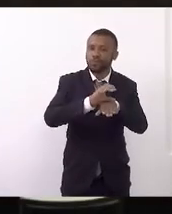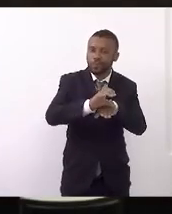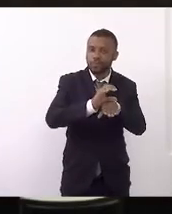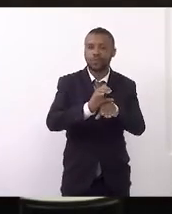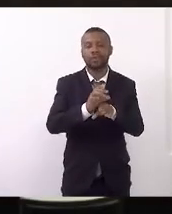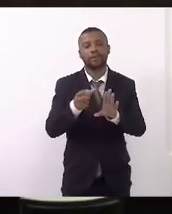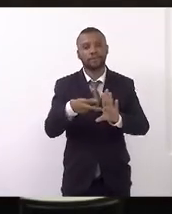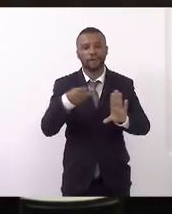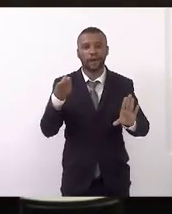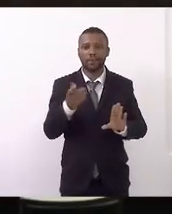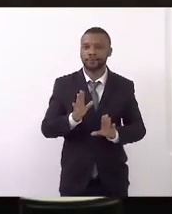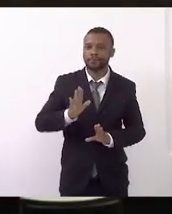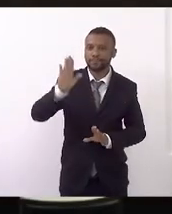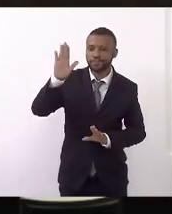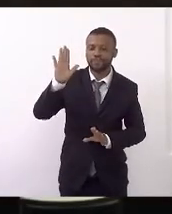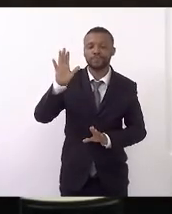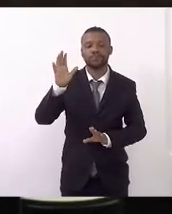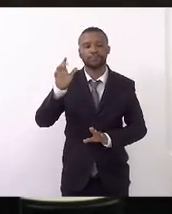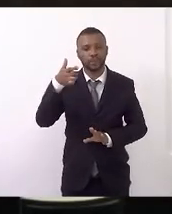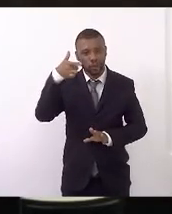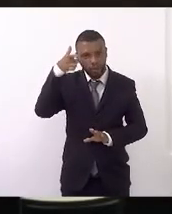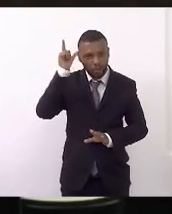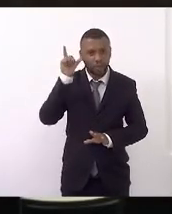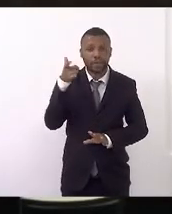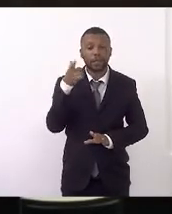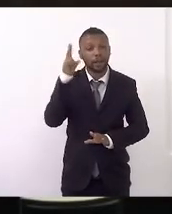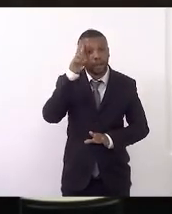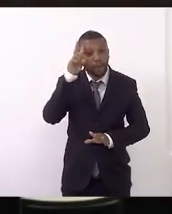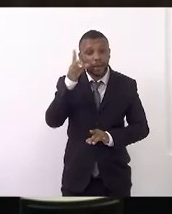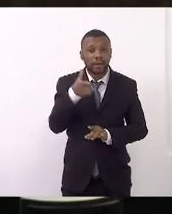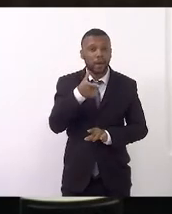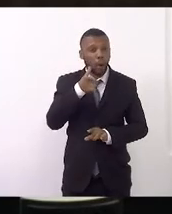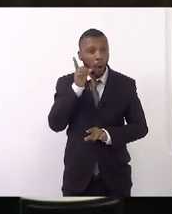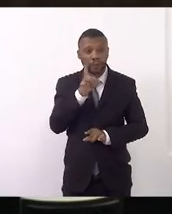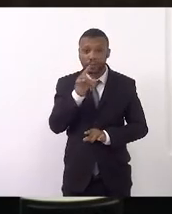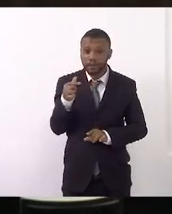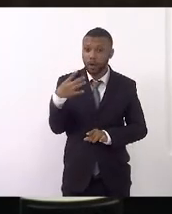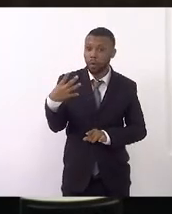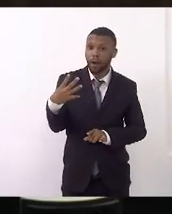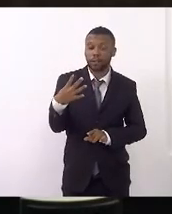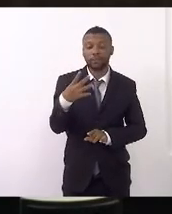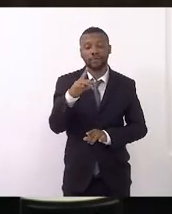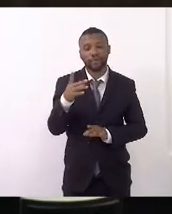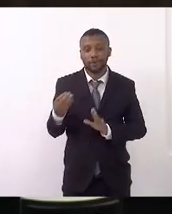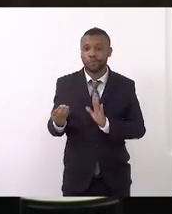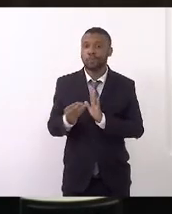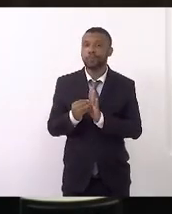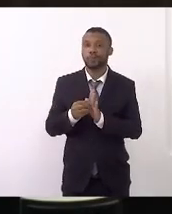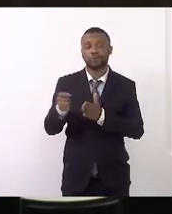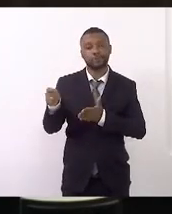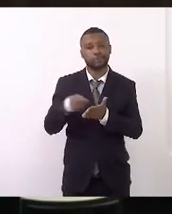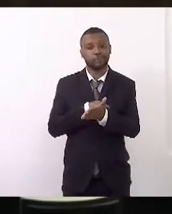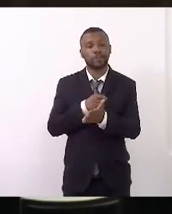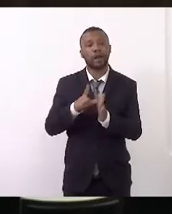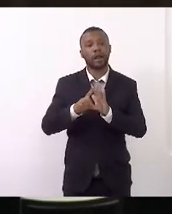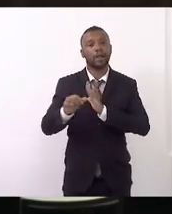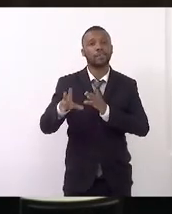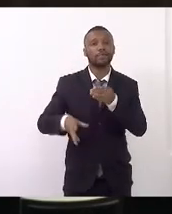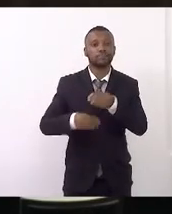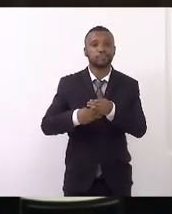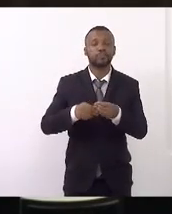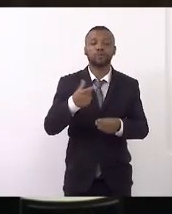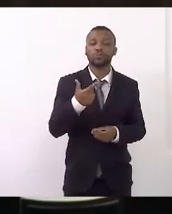presidente, eu queria lembrar que no dia 4, ontem, foi publicada a sanção da Lei Complementar número 201